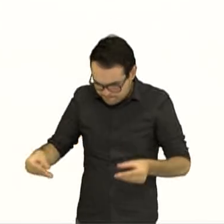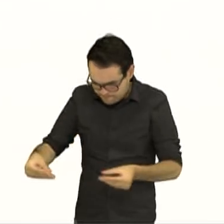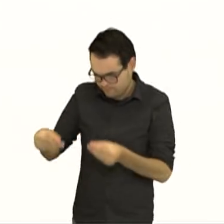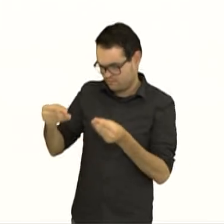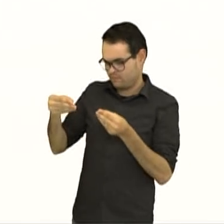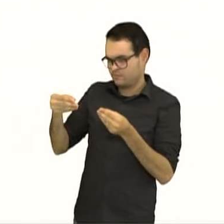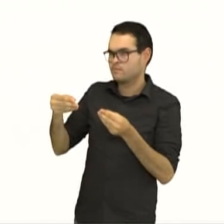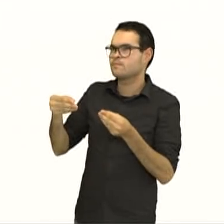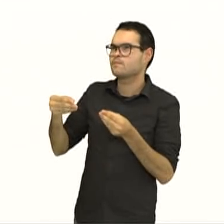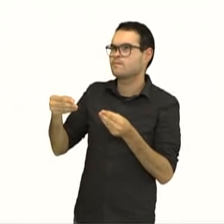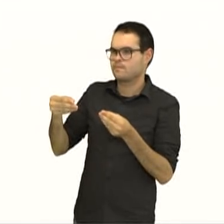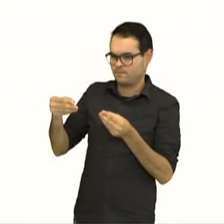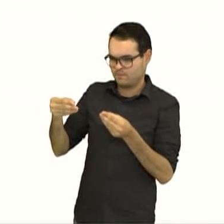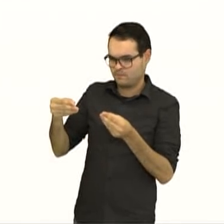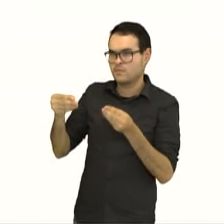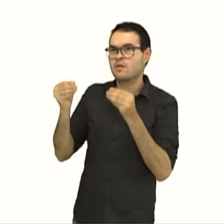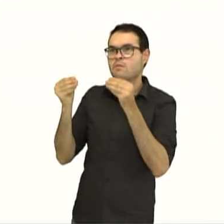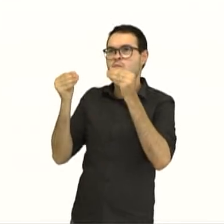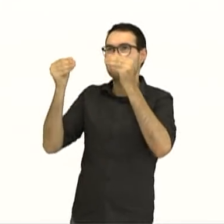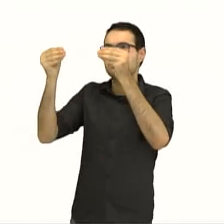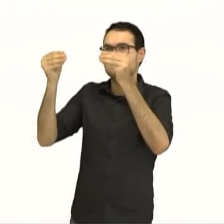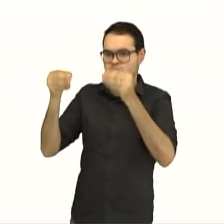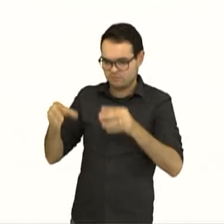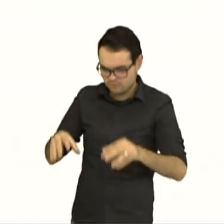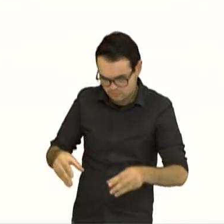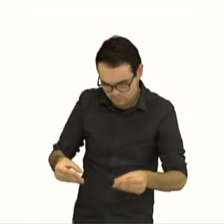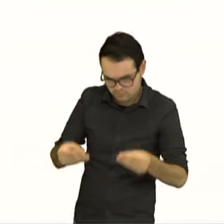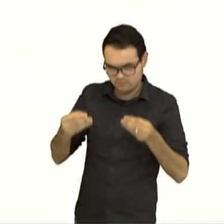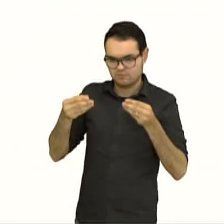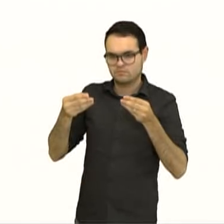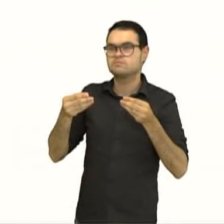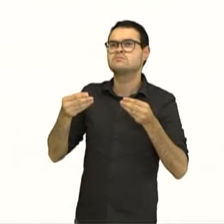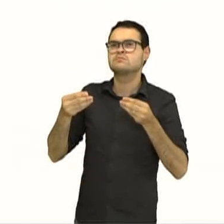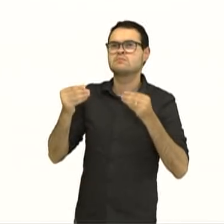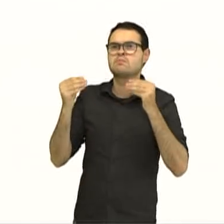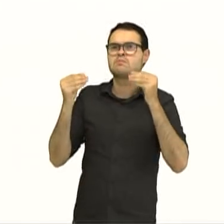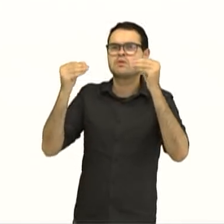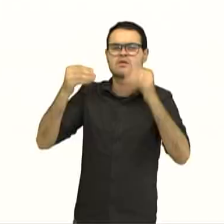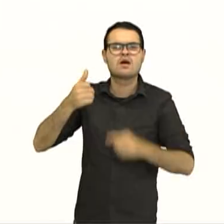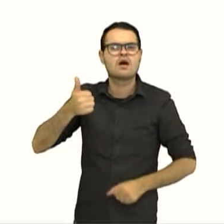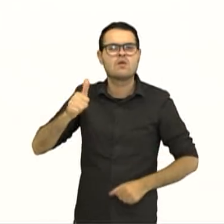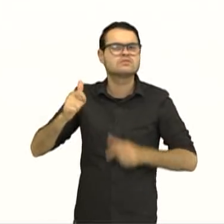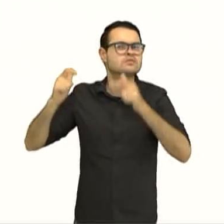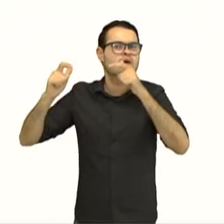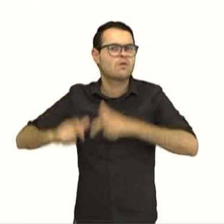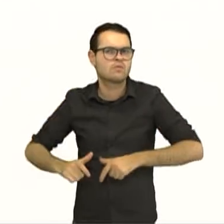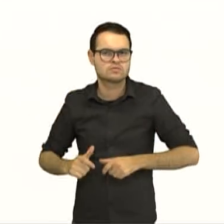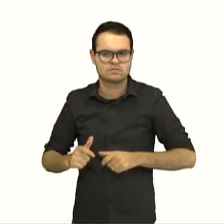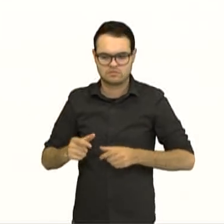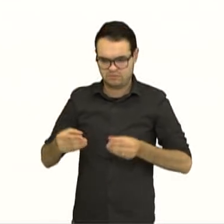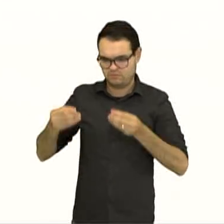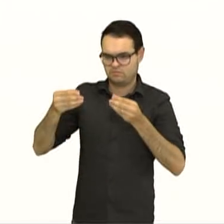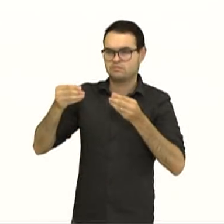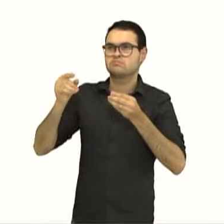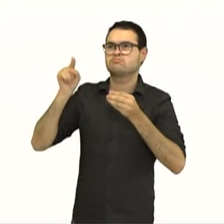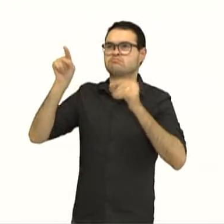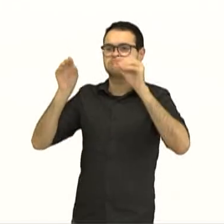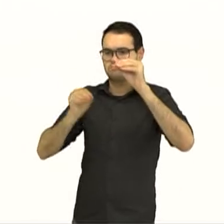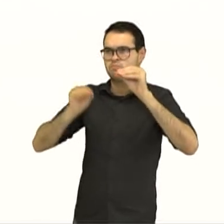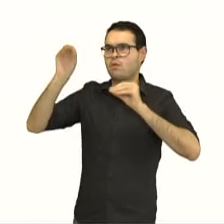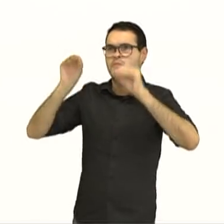números que vão em qual lugar. Esse 11 vai em qual lugar? Esse 6, o 1300, aonde que a gente vai